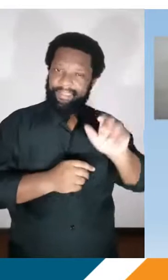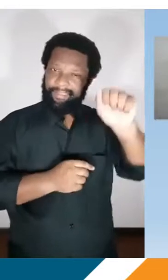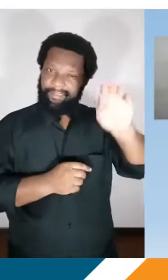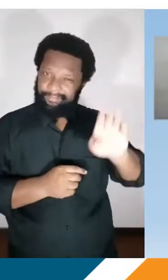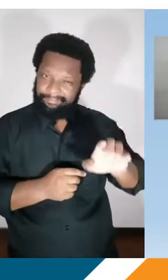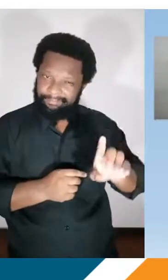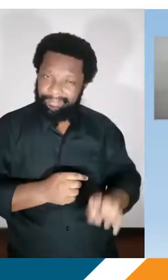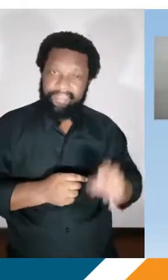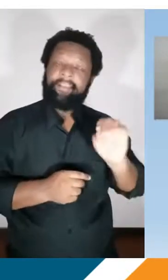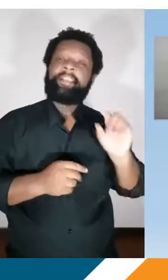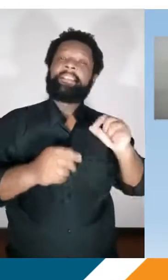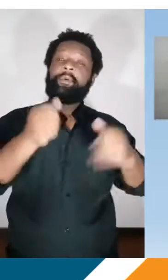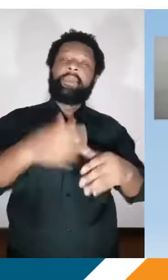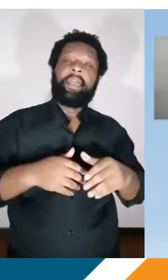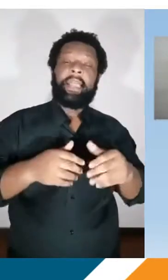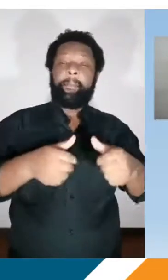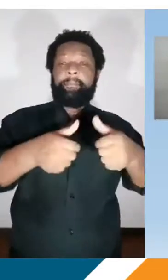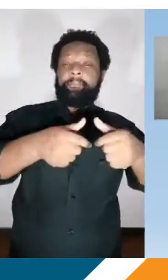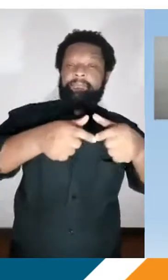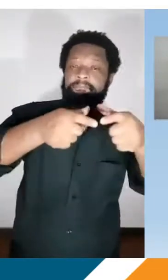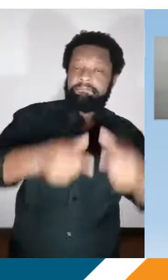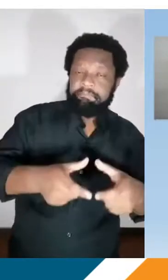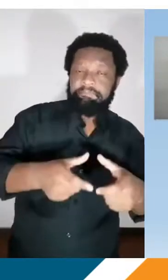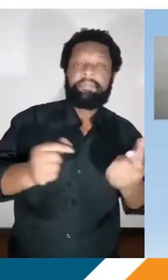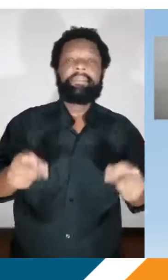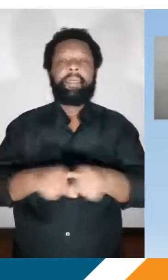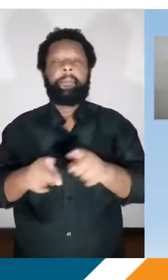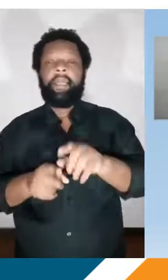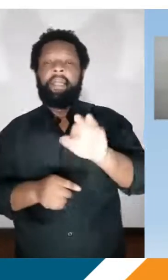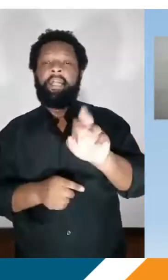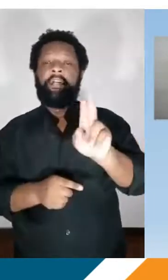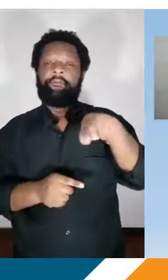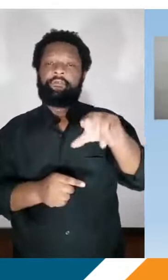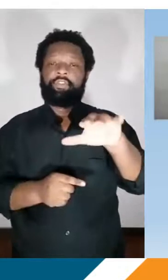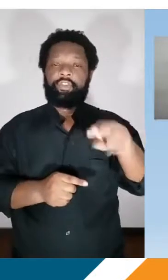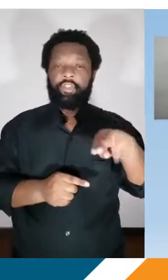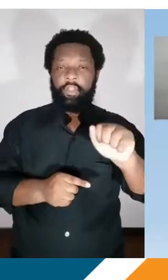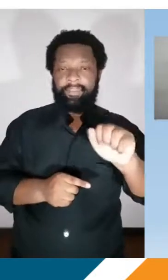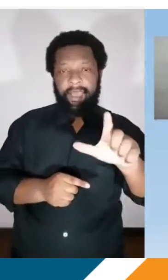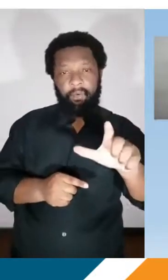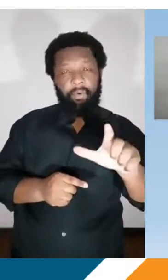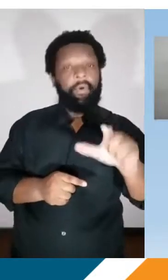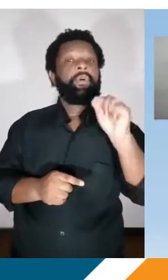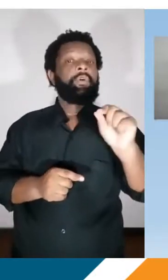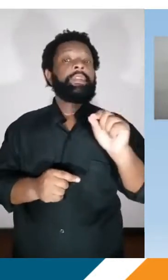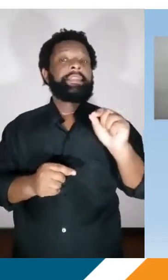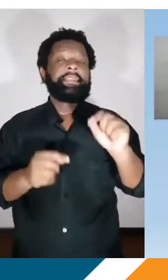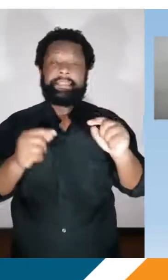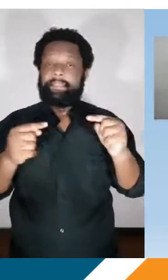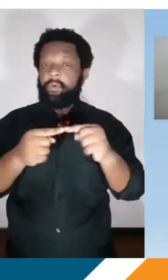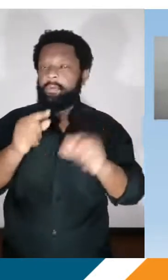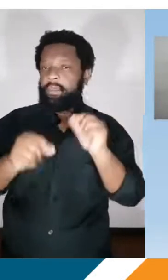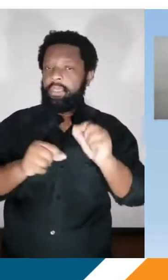alternativas, está falando sobre de posição e funcional. Lembrando que a isomeria de posição e funcional, eles